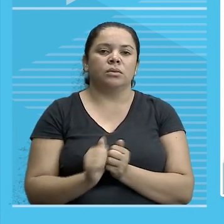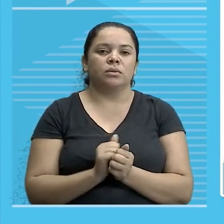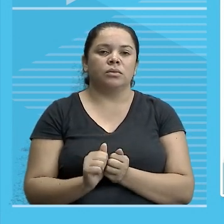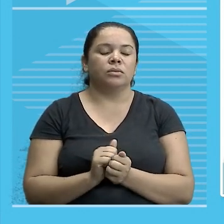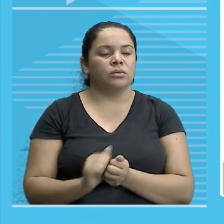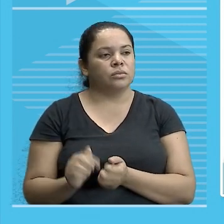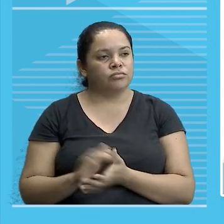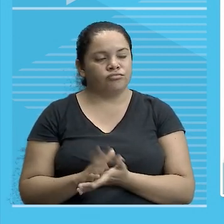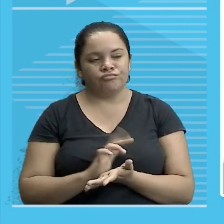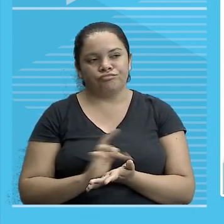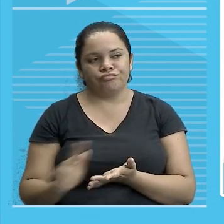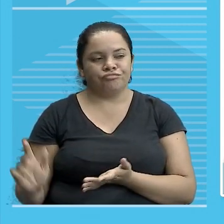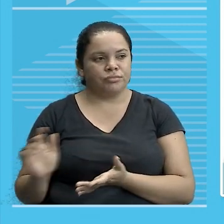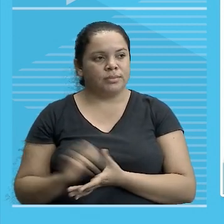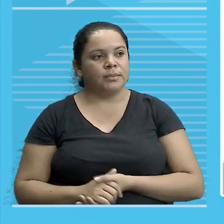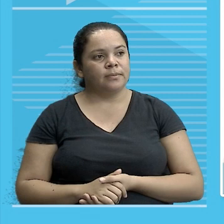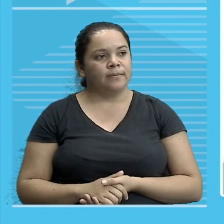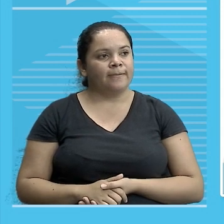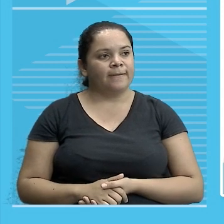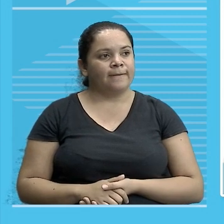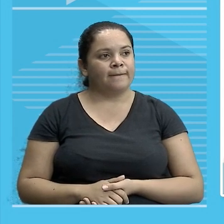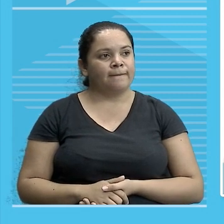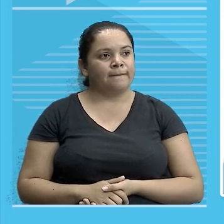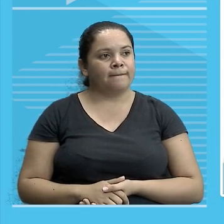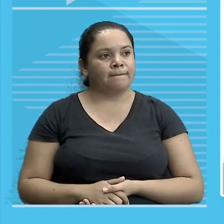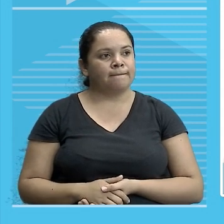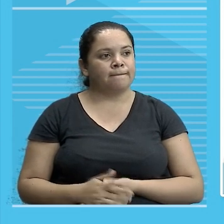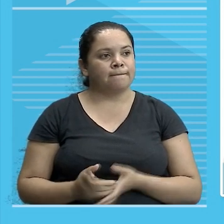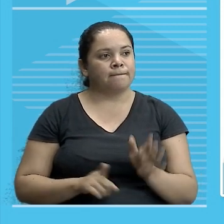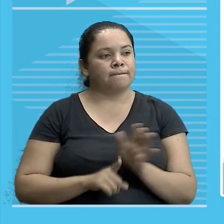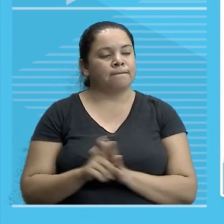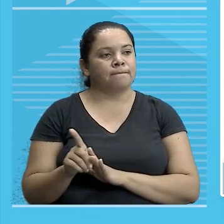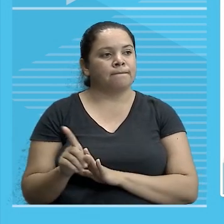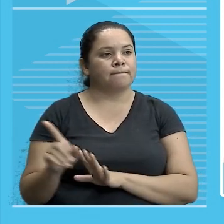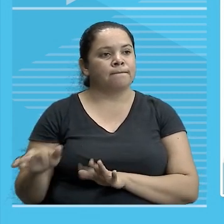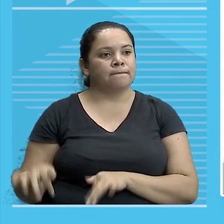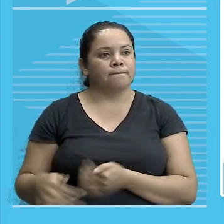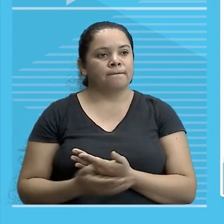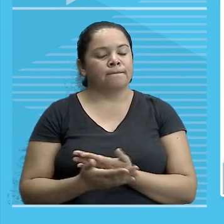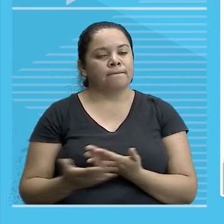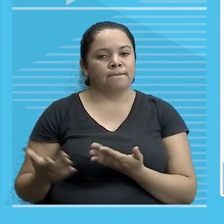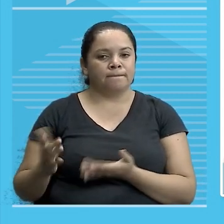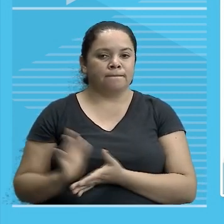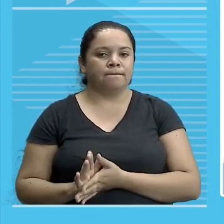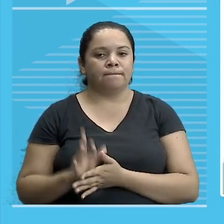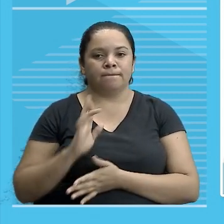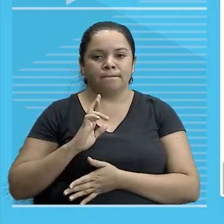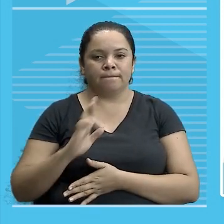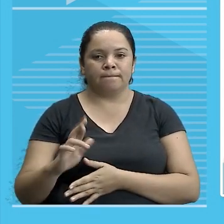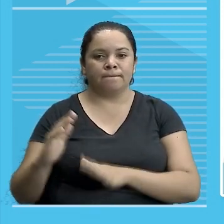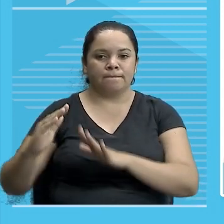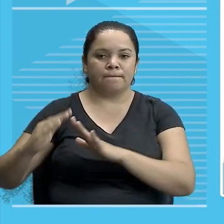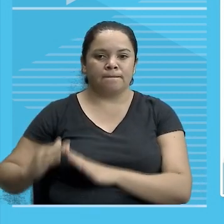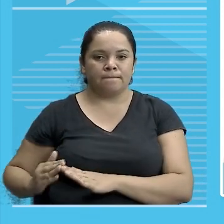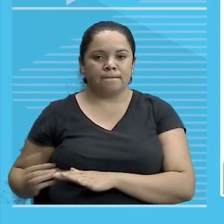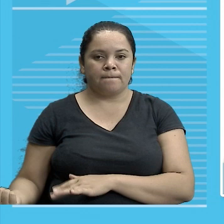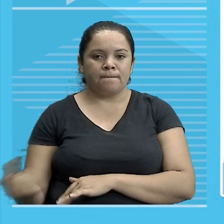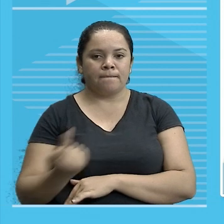tá? Beleza? E a nossa última de hoje, que não é para você me dar gabarito, é para casa, é para você